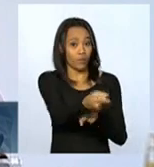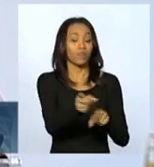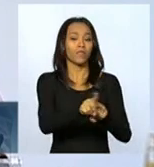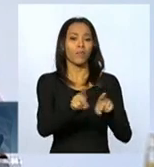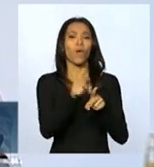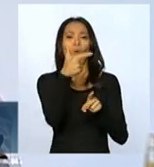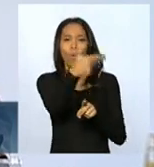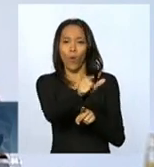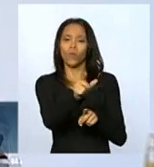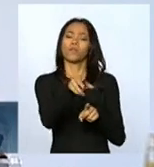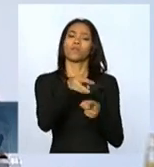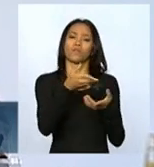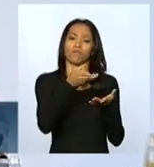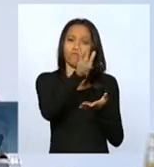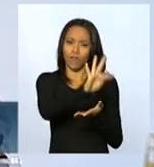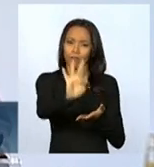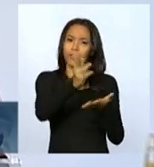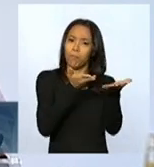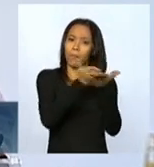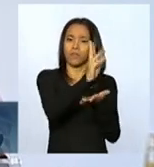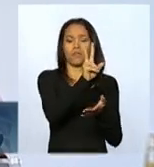e passei também no vestibular,